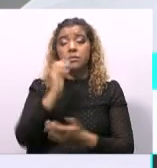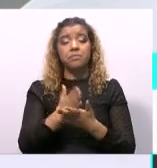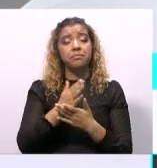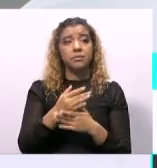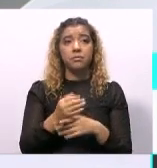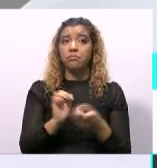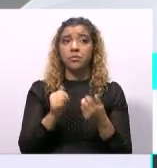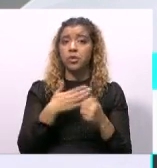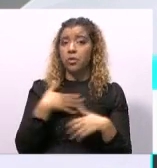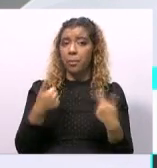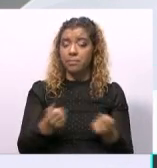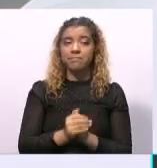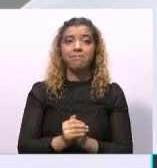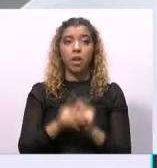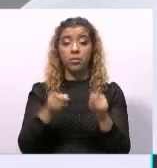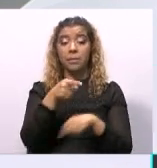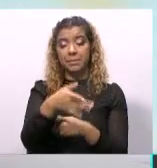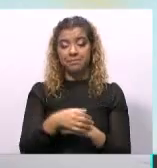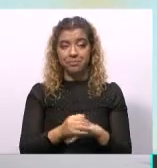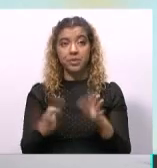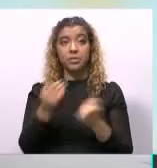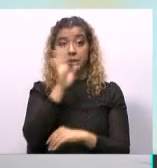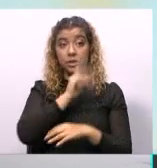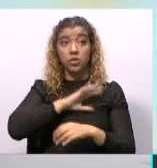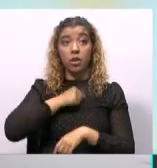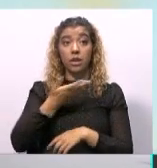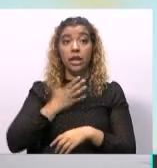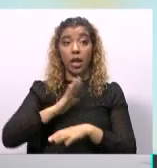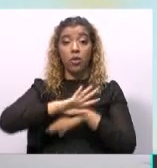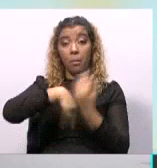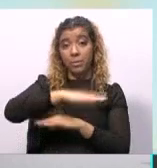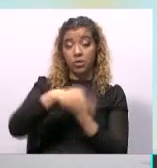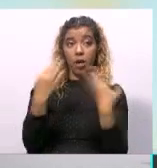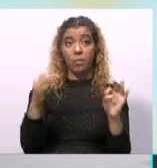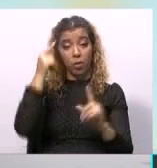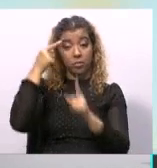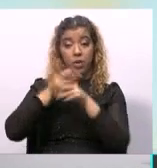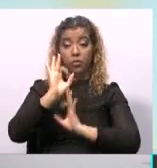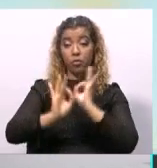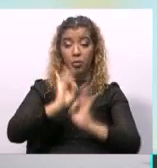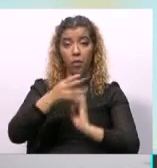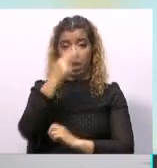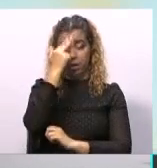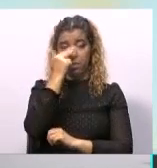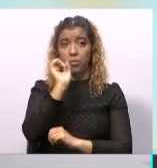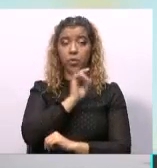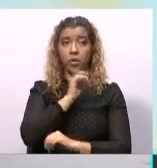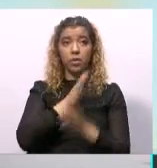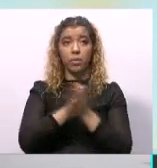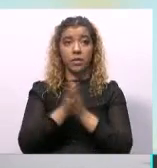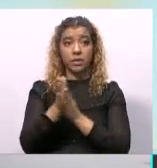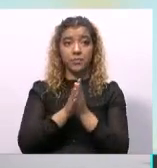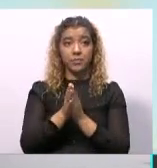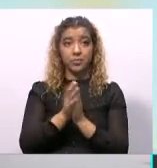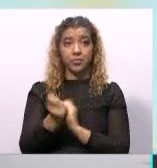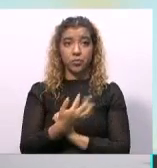caso, pronta. inalar, não é? Exatamente. Por aqui. Sim, exatamente. Então, se quisermos fazer uma solução natural para a constipação, podemos utilizar inaladores,